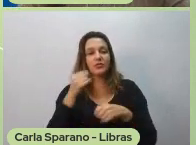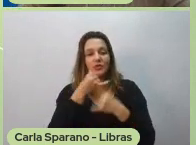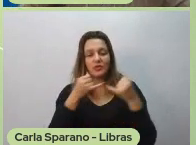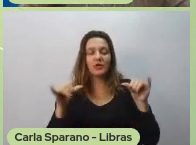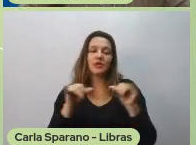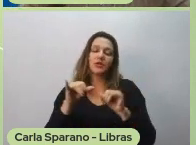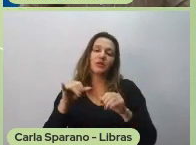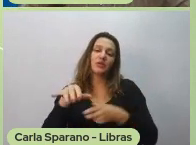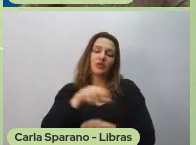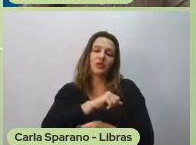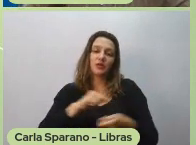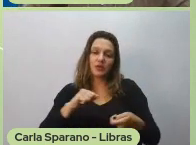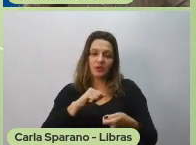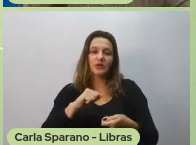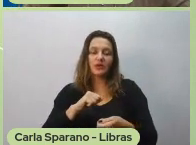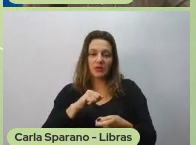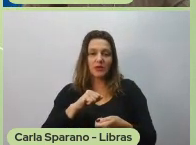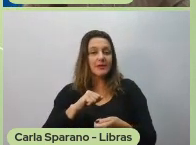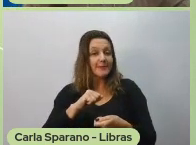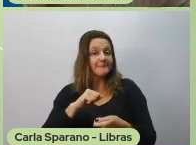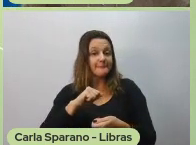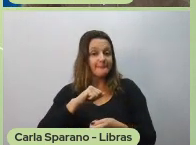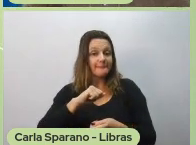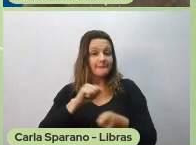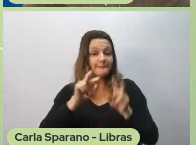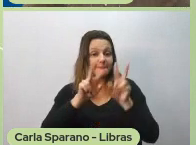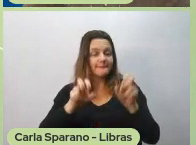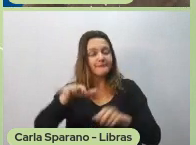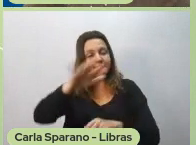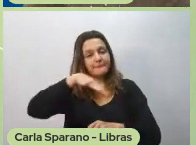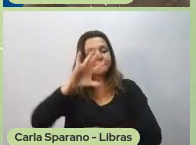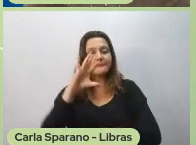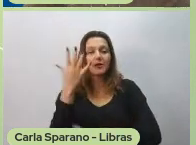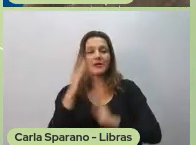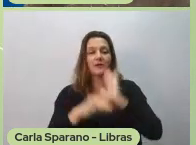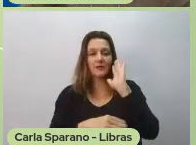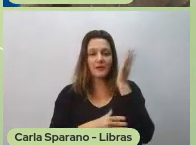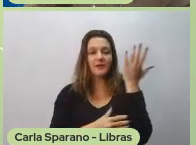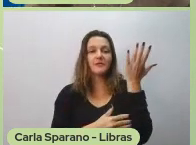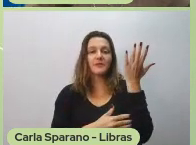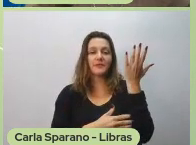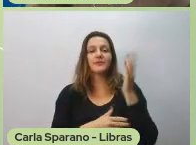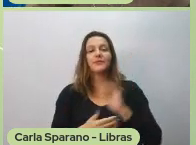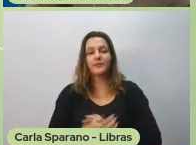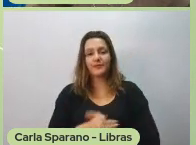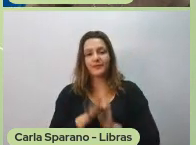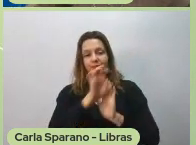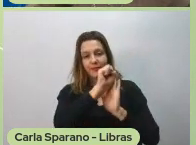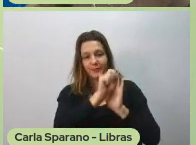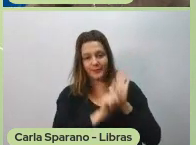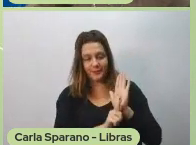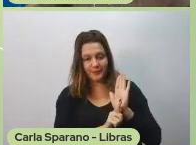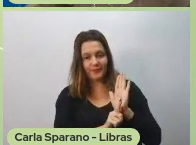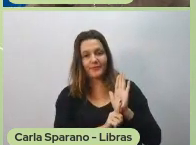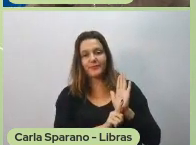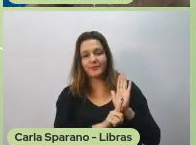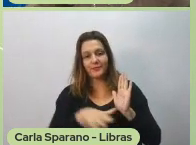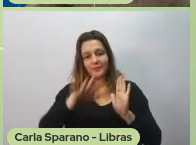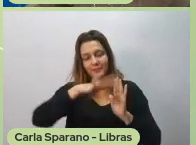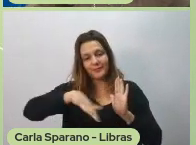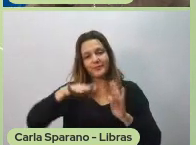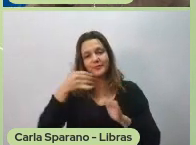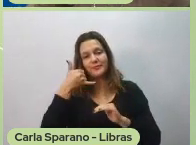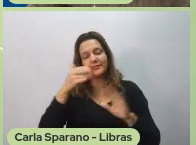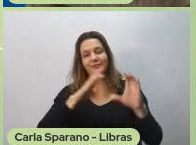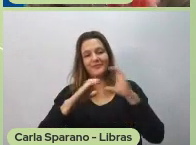sustentabilidade e de questões ambientais relacionadas aí à agenda ESG no setor de telecomunicações.